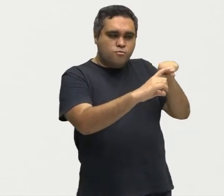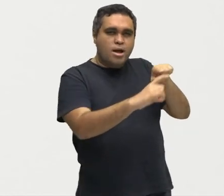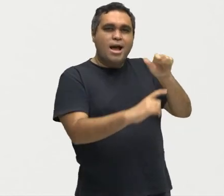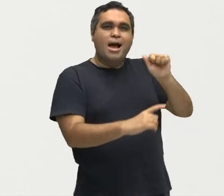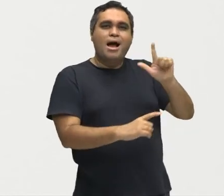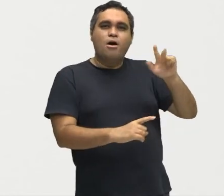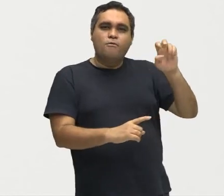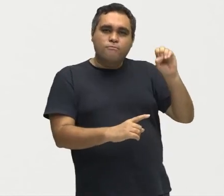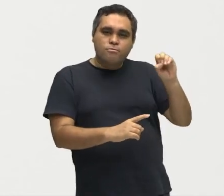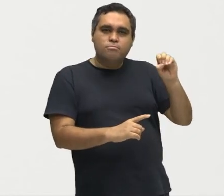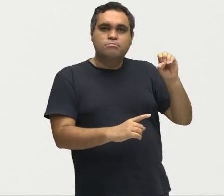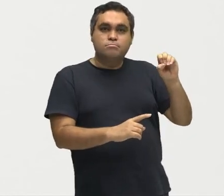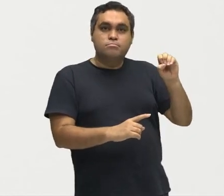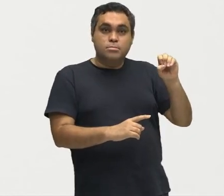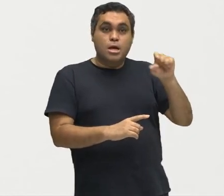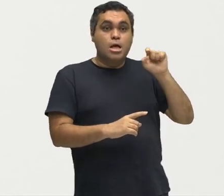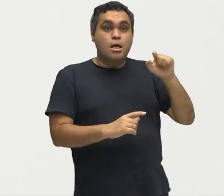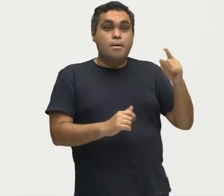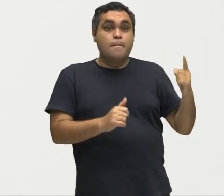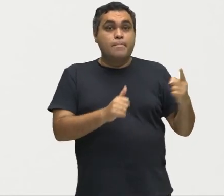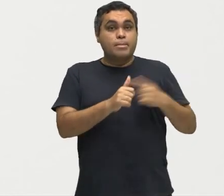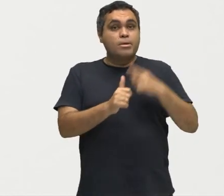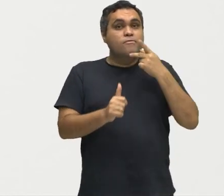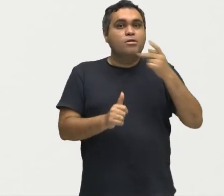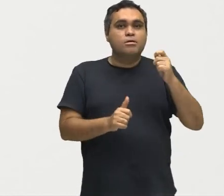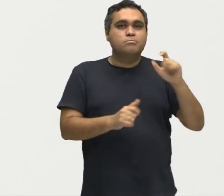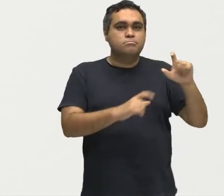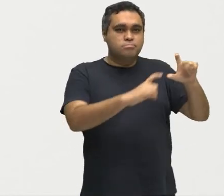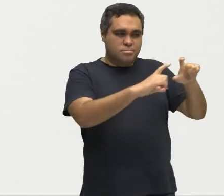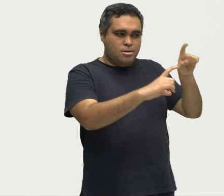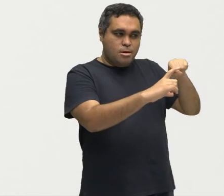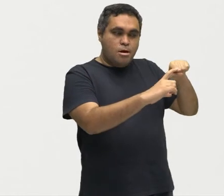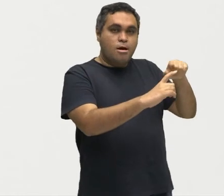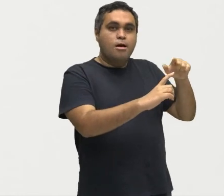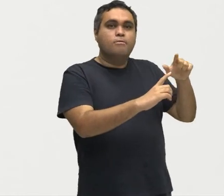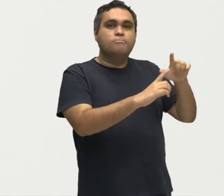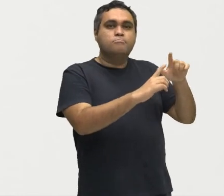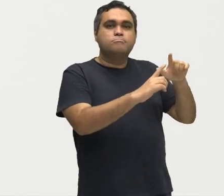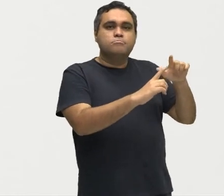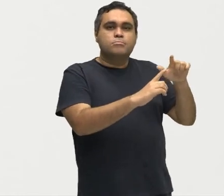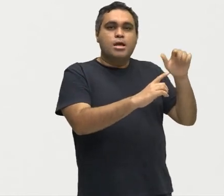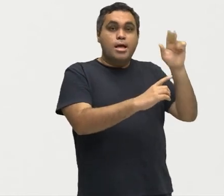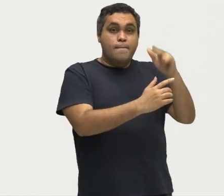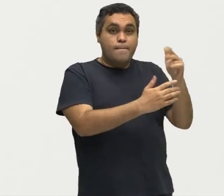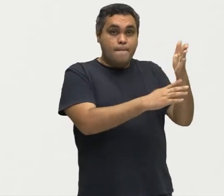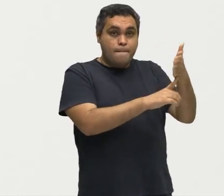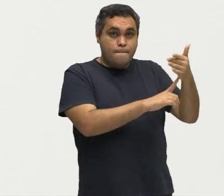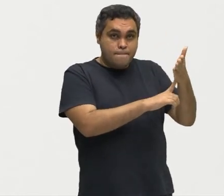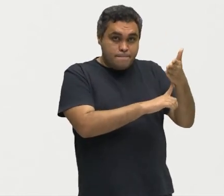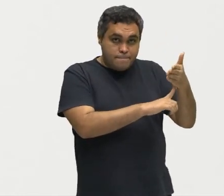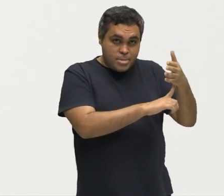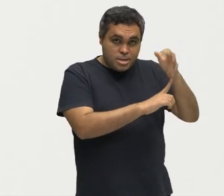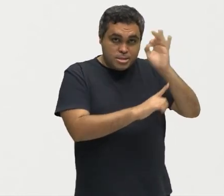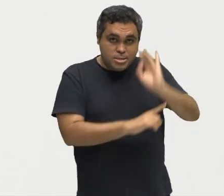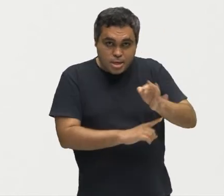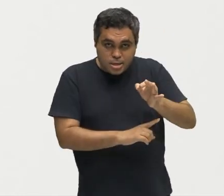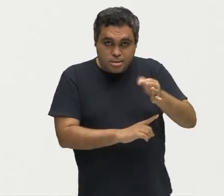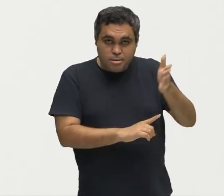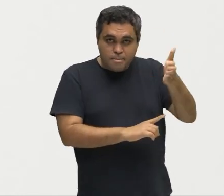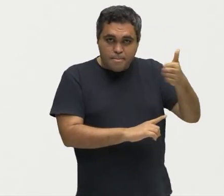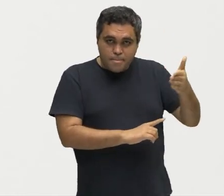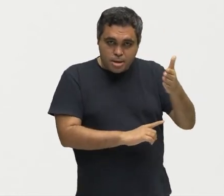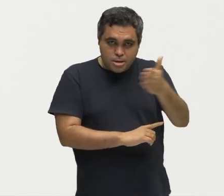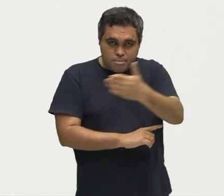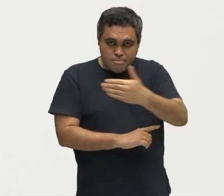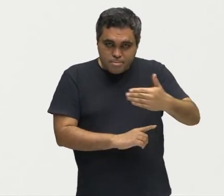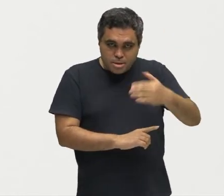sentença, o alvo tem o formato de um peixe, correto? Correto. Tem o formato de um peixe. Lembra que eu falei para